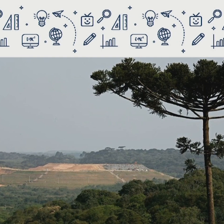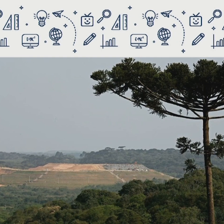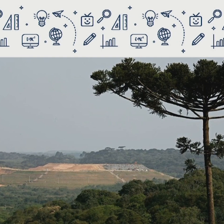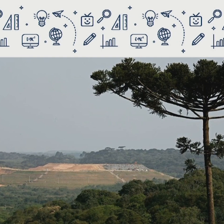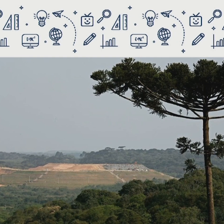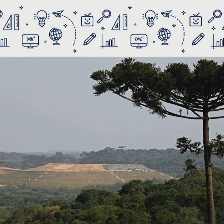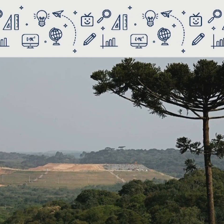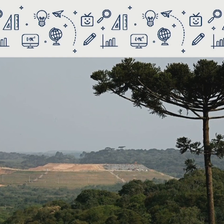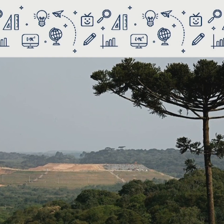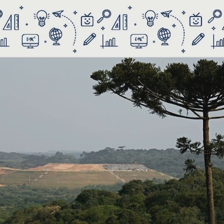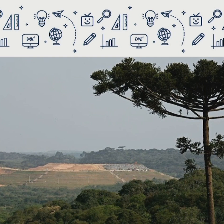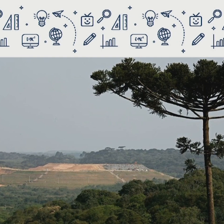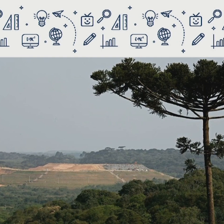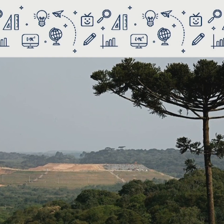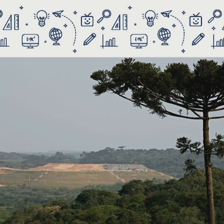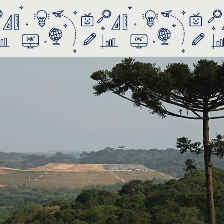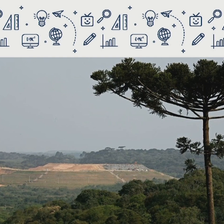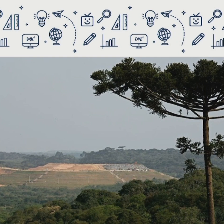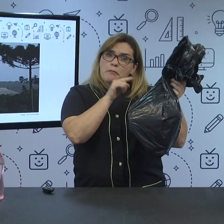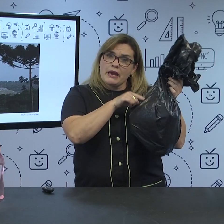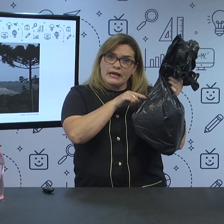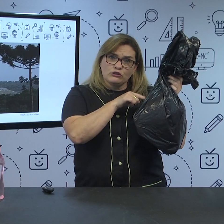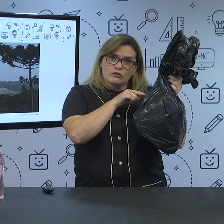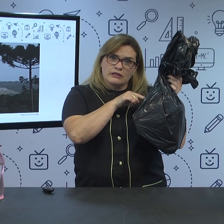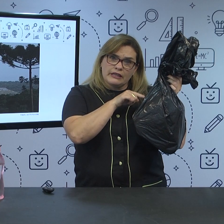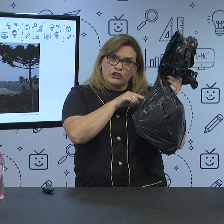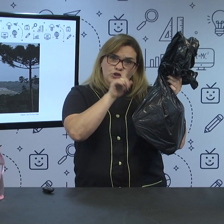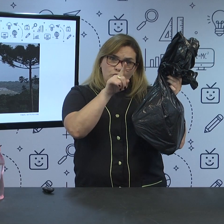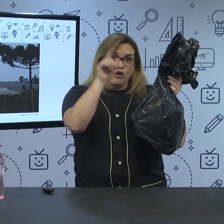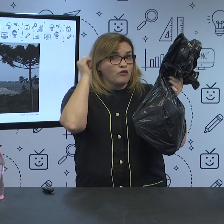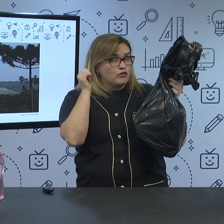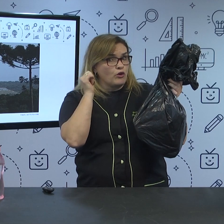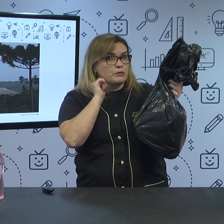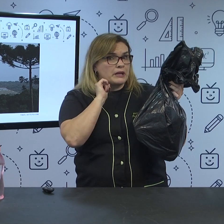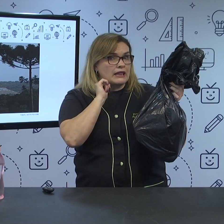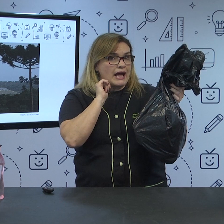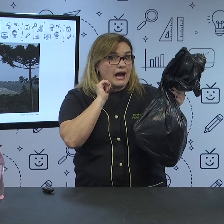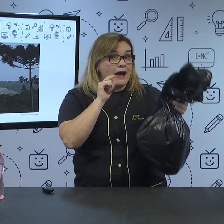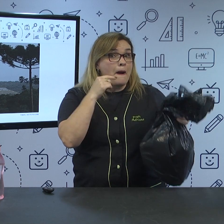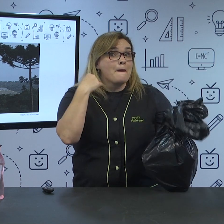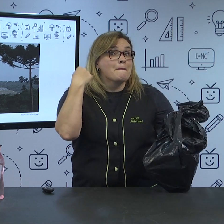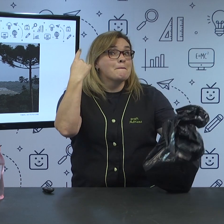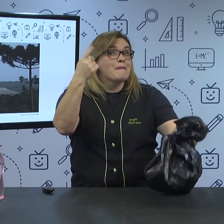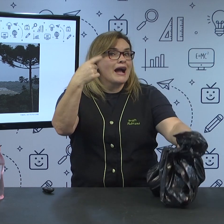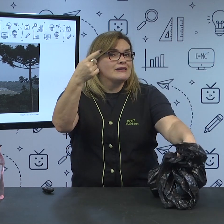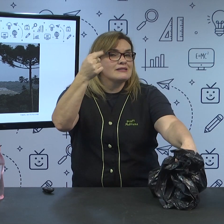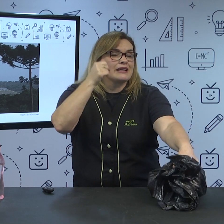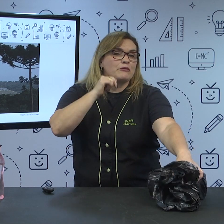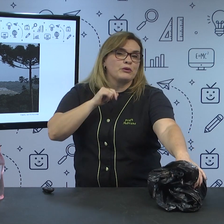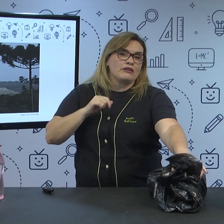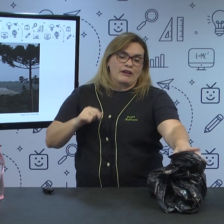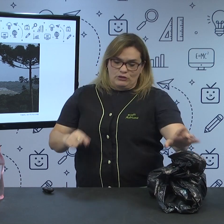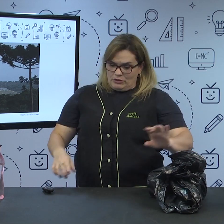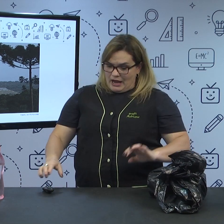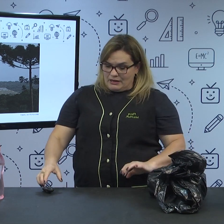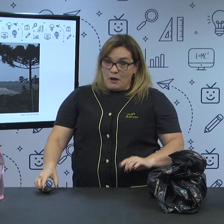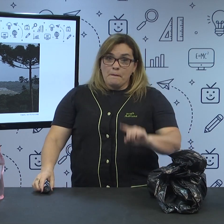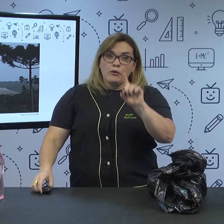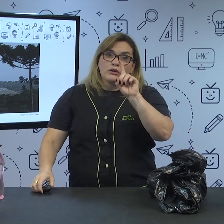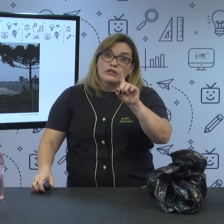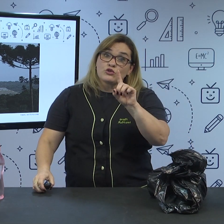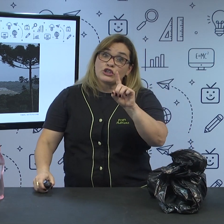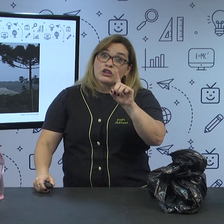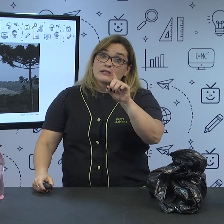Mas, mesmo ele sendo grande, quanto menos lixo for para lá, mais tempo ele vai